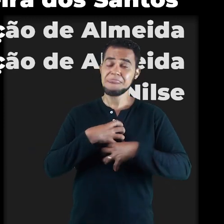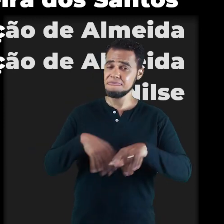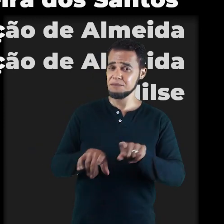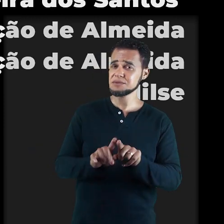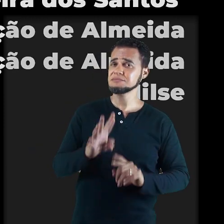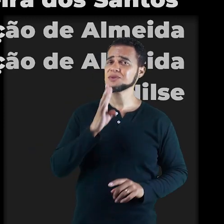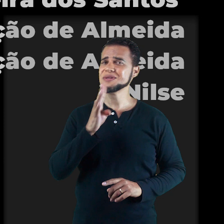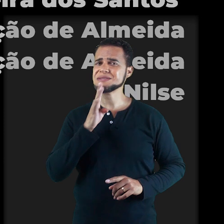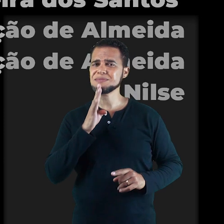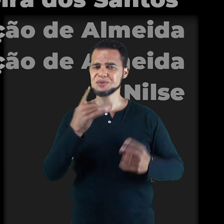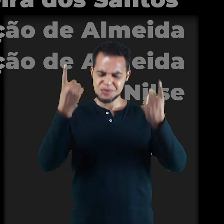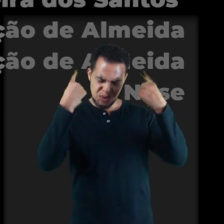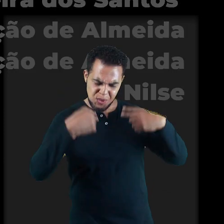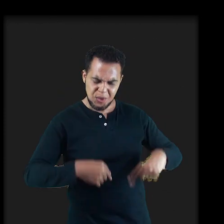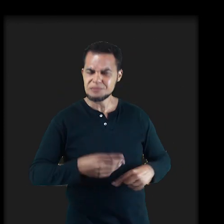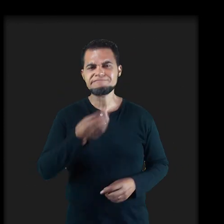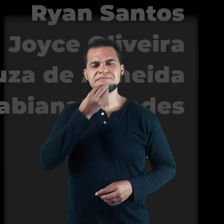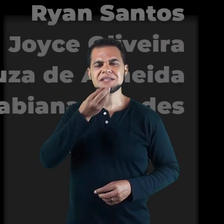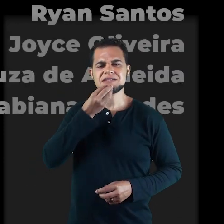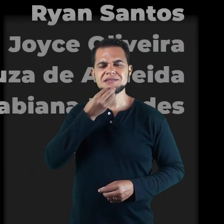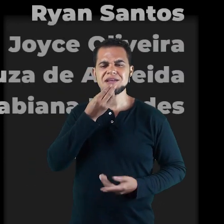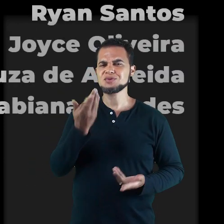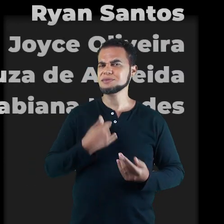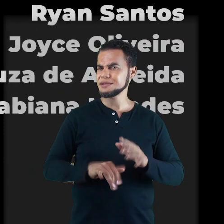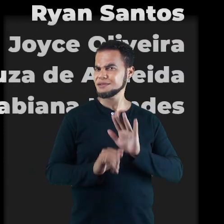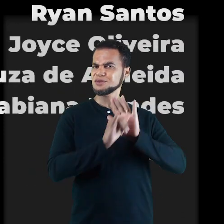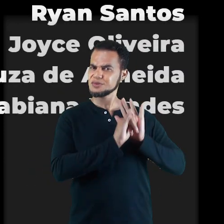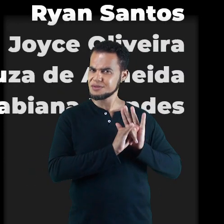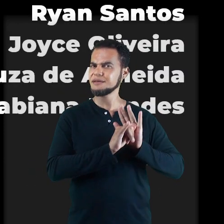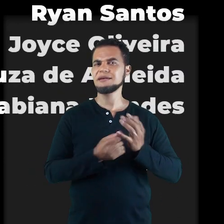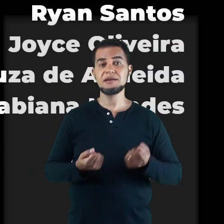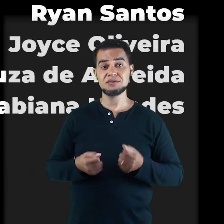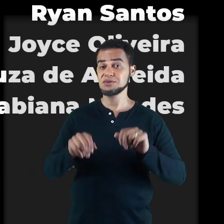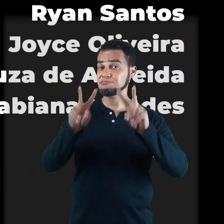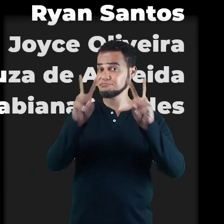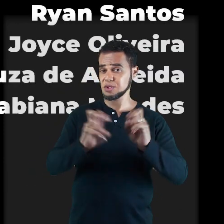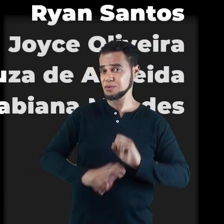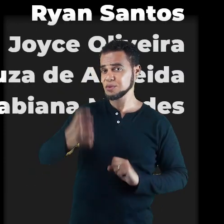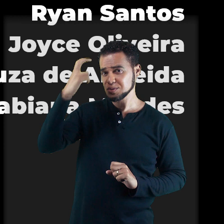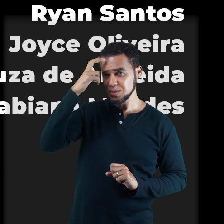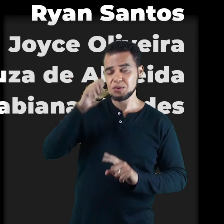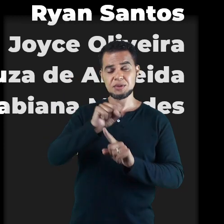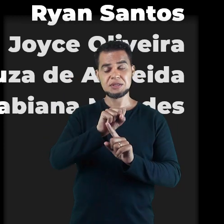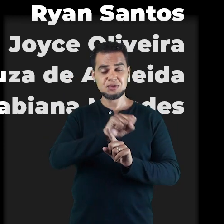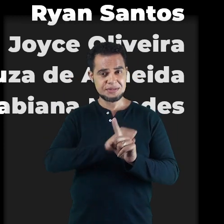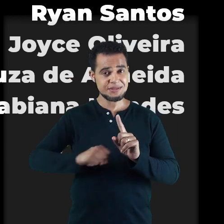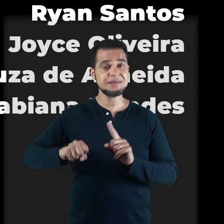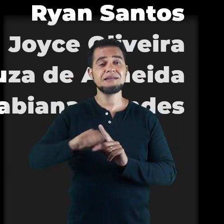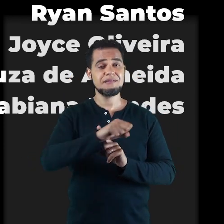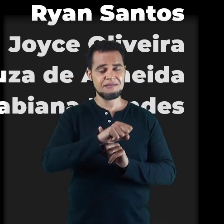afetividade, através do conhecimento dos nossos corpos, dos nossos desejos. Então envolve identidade, envolve questões culturais,